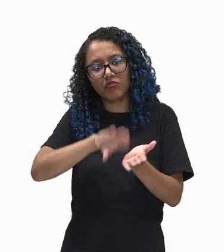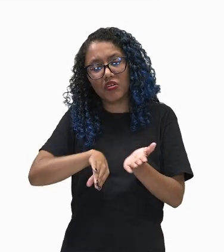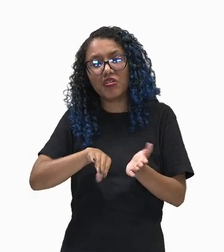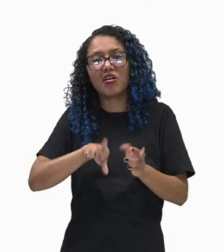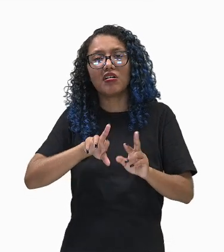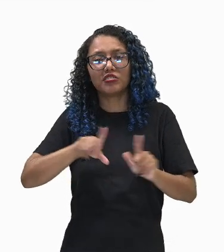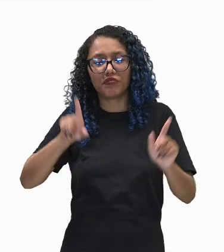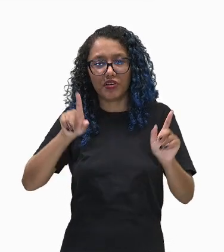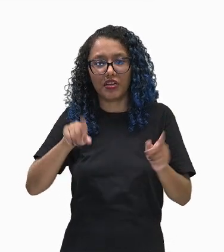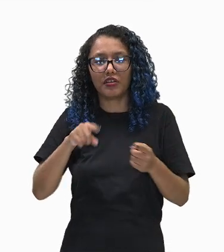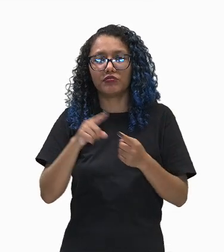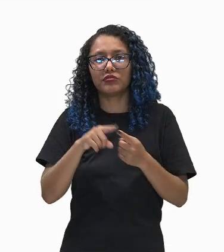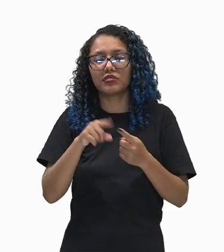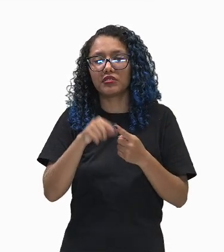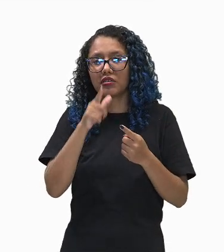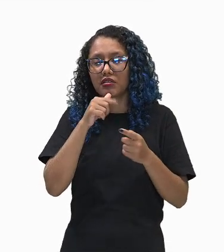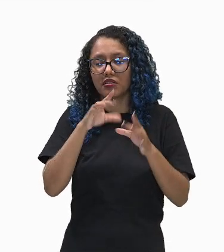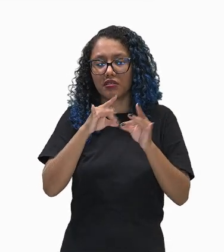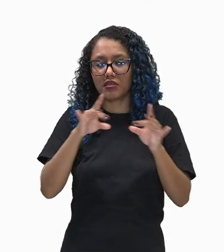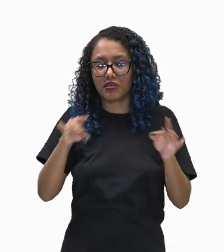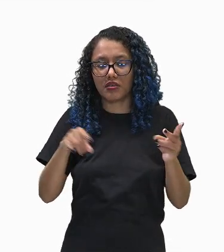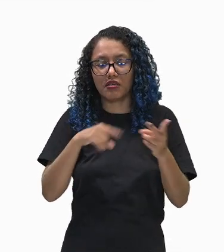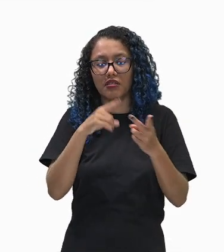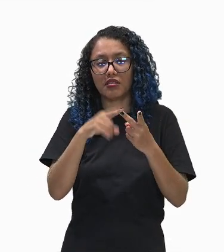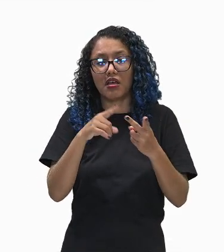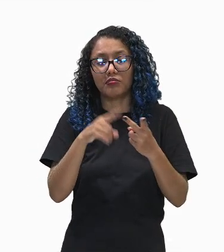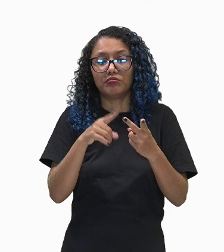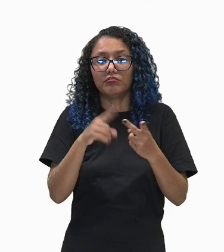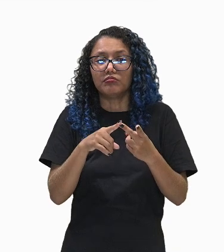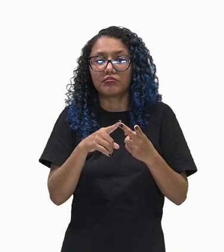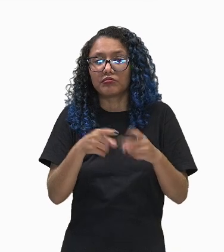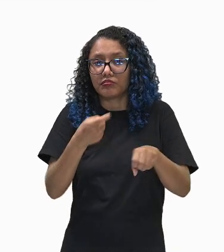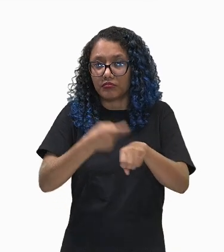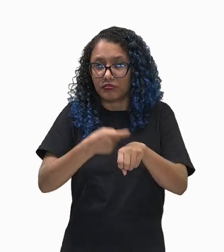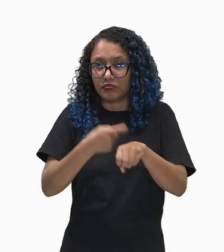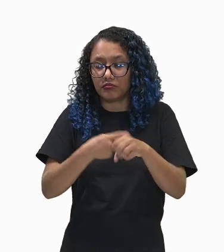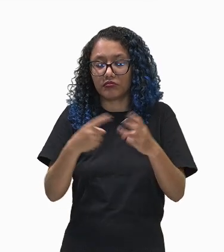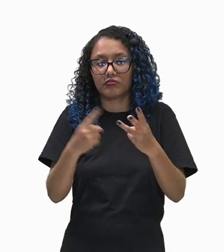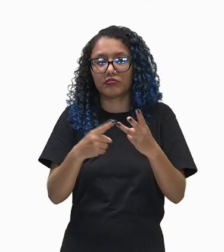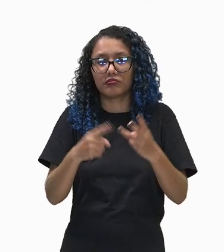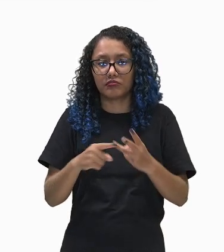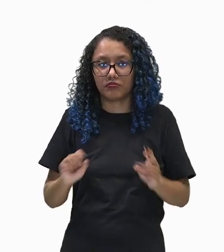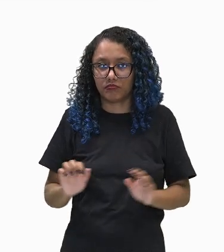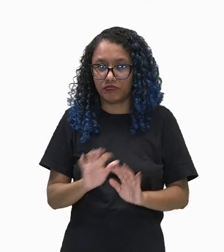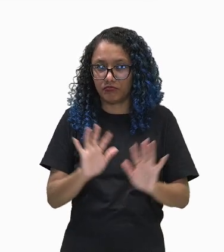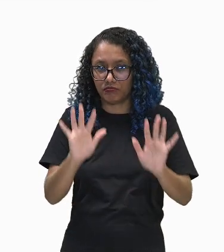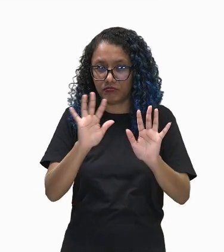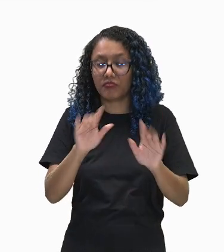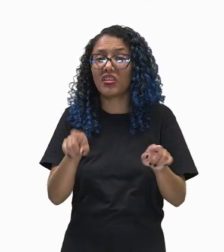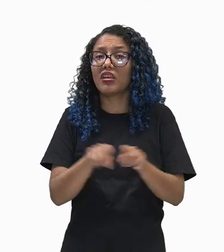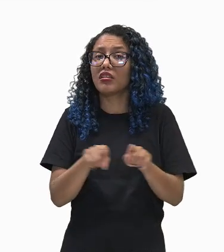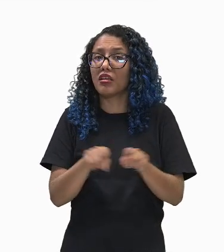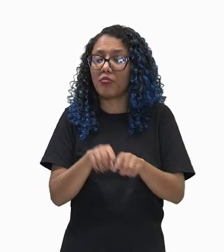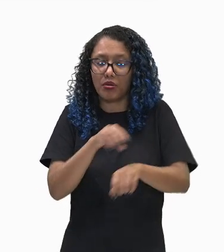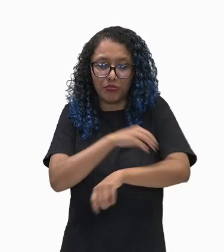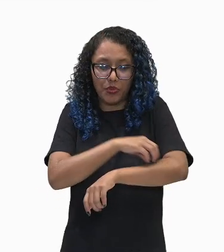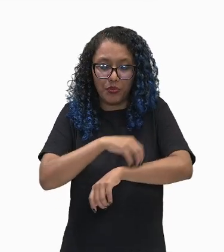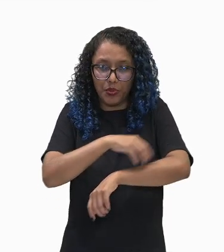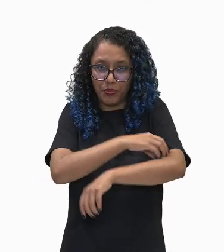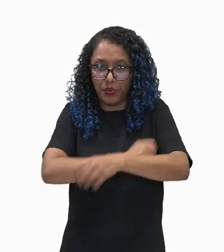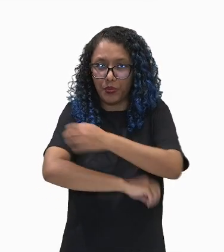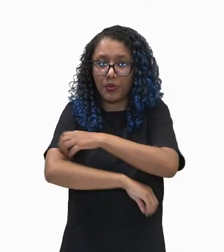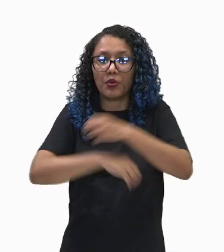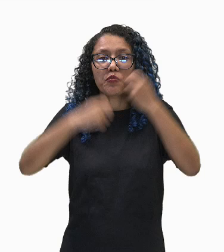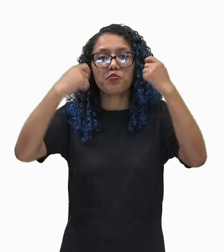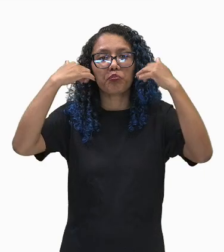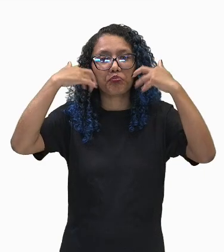sólidas, líquidas e gasosas, além da presença das glândulas sudoríparas que estão espalhadas pelo corpo.